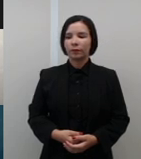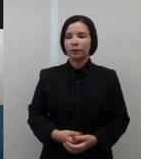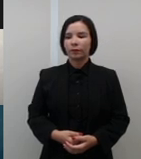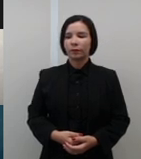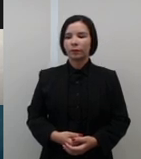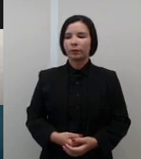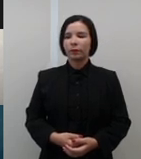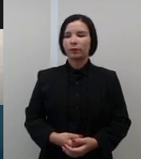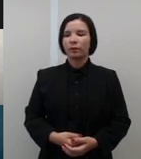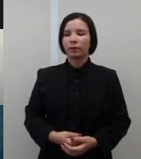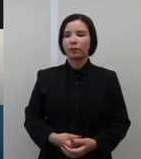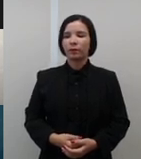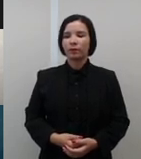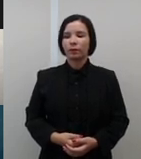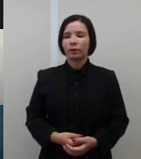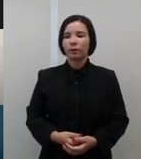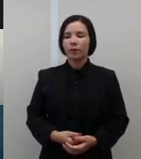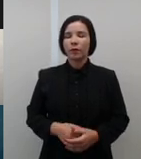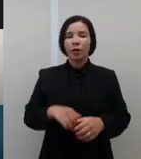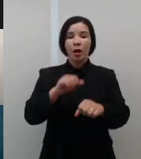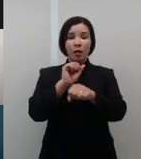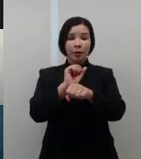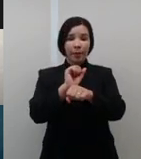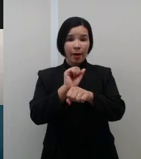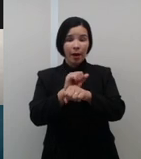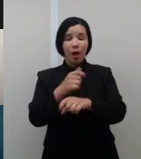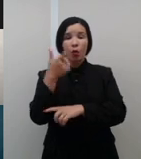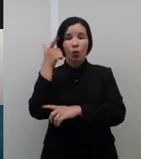Se você puder aguardar um minutinho para ele conseguir entrar no vídeo.